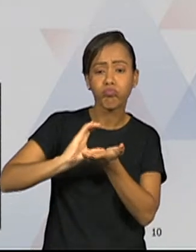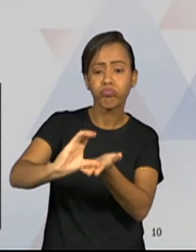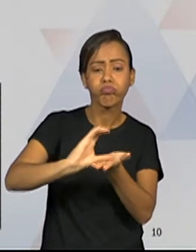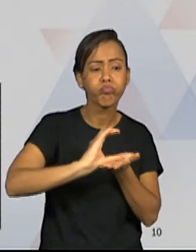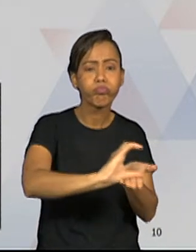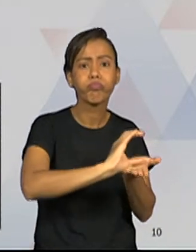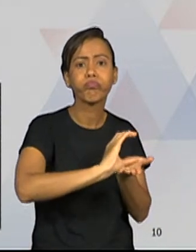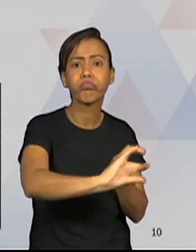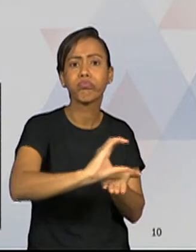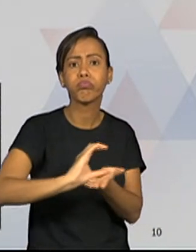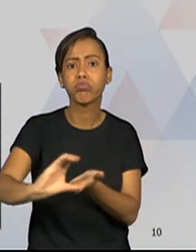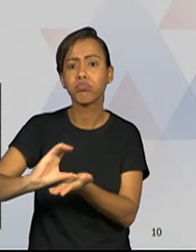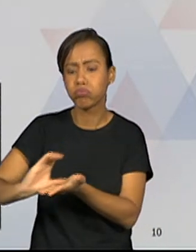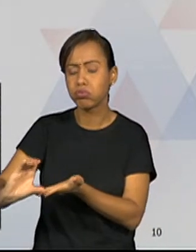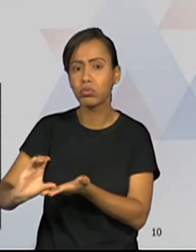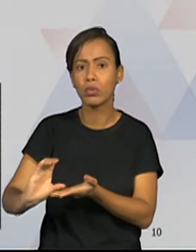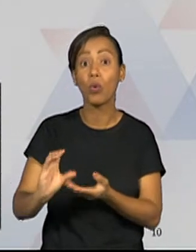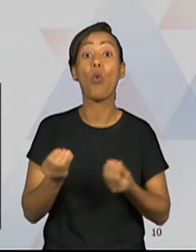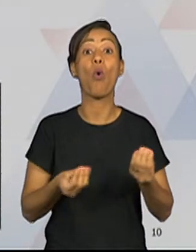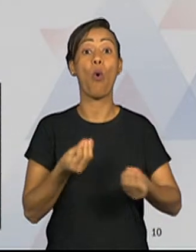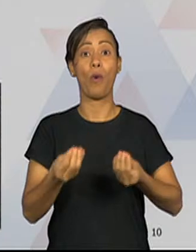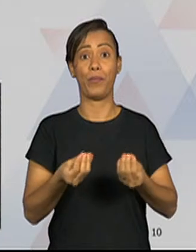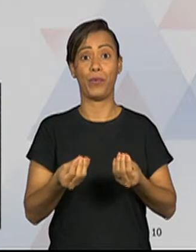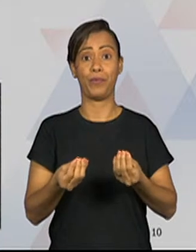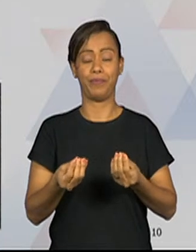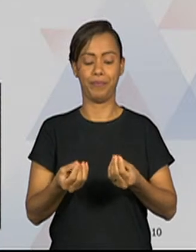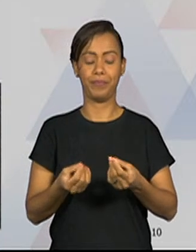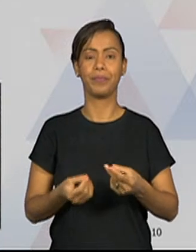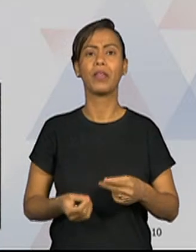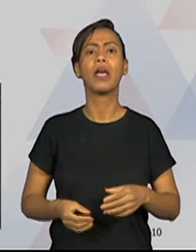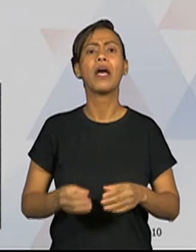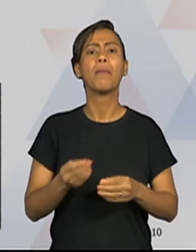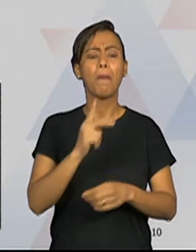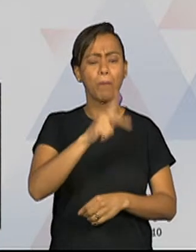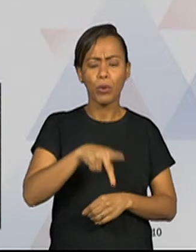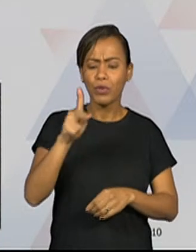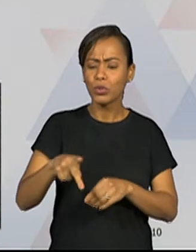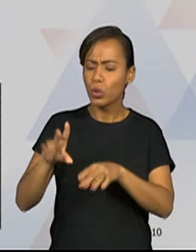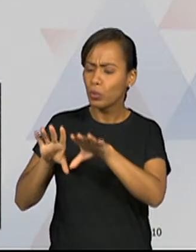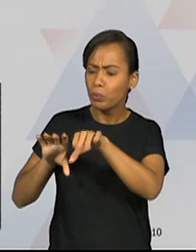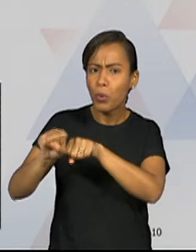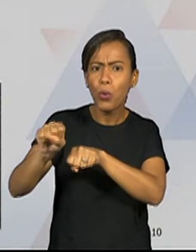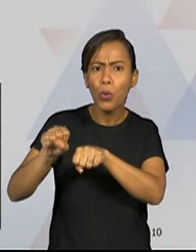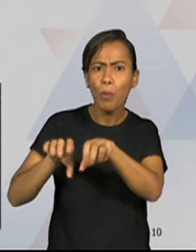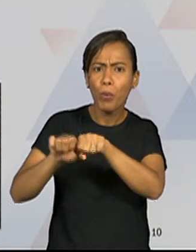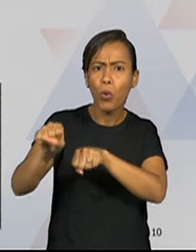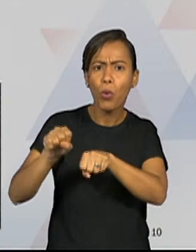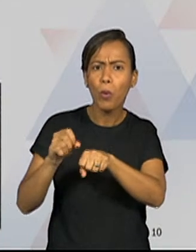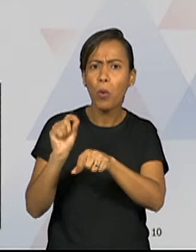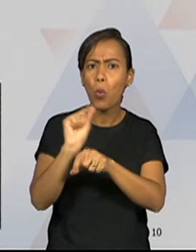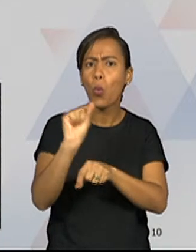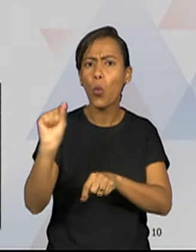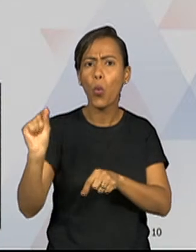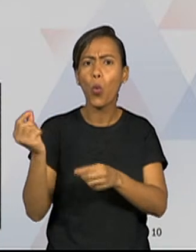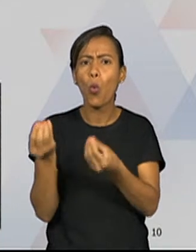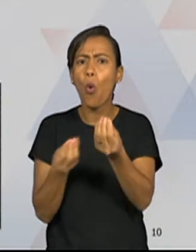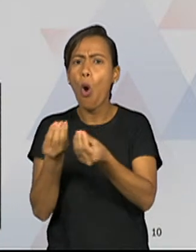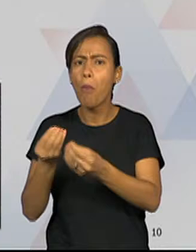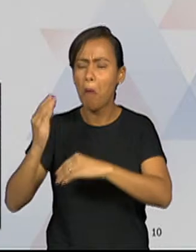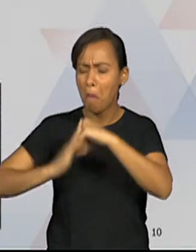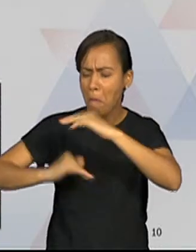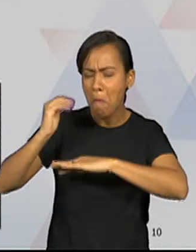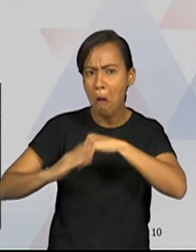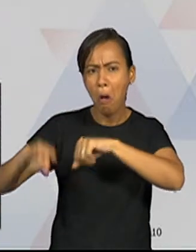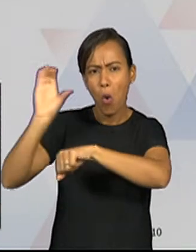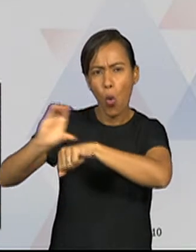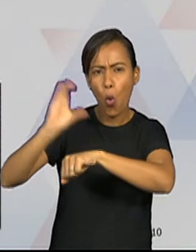a formação de professores, né? Como esses professores trabalham com esses alunos, as relações ensino-aprendizagem,